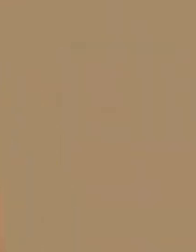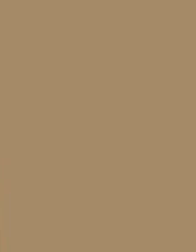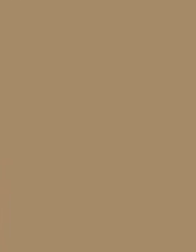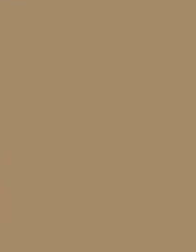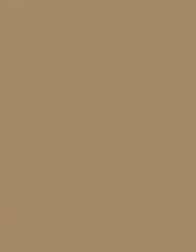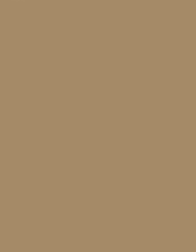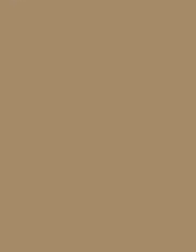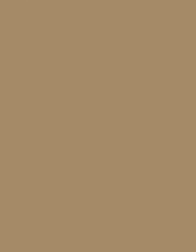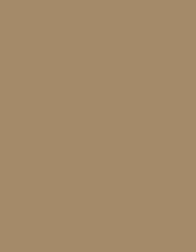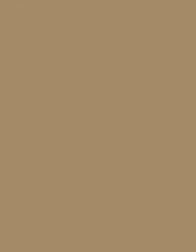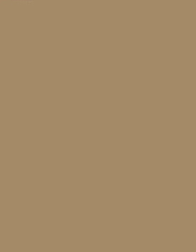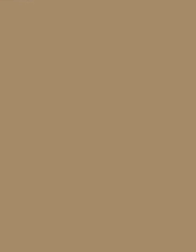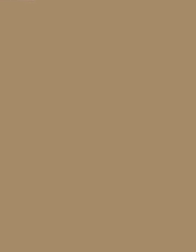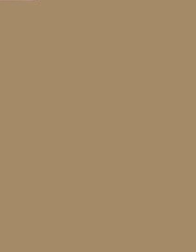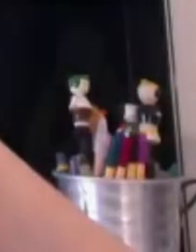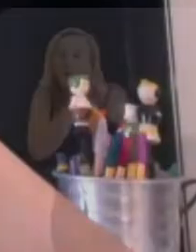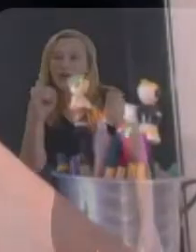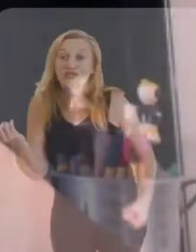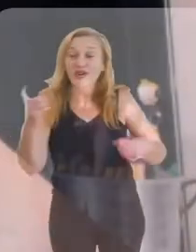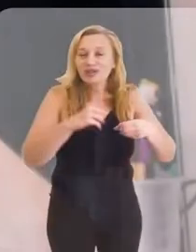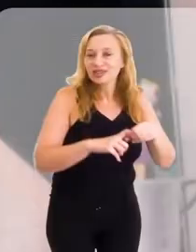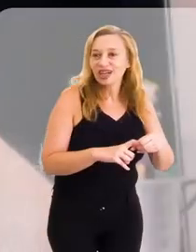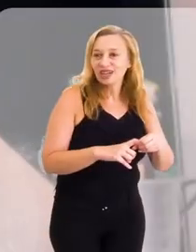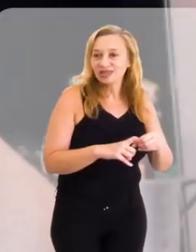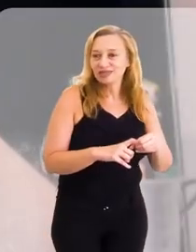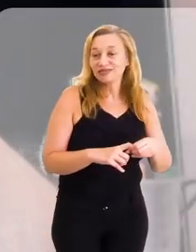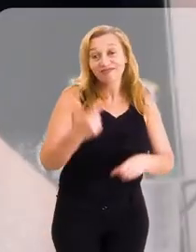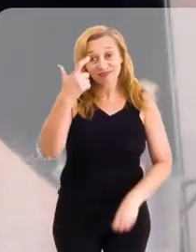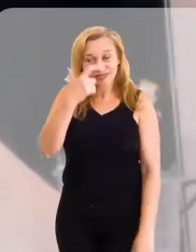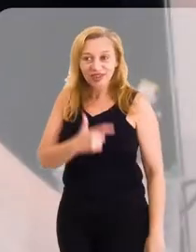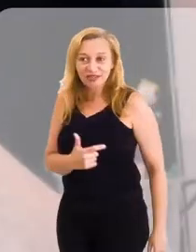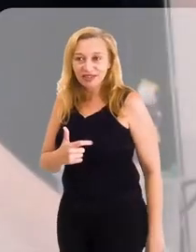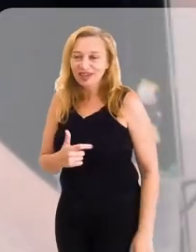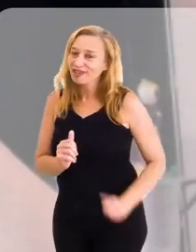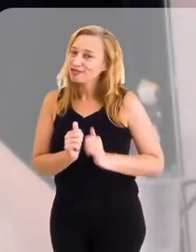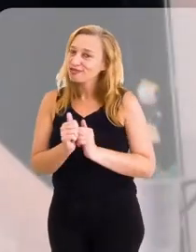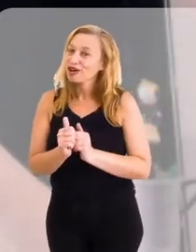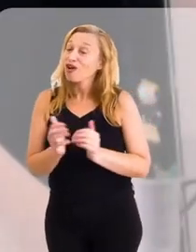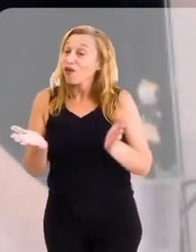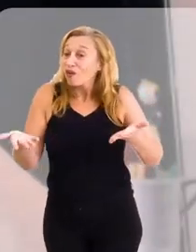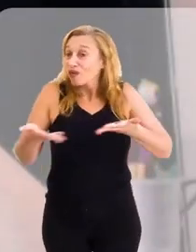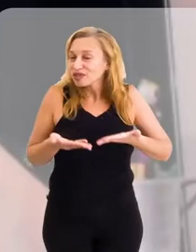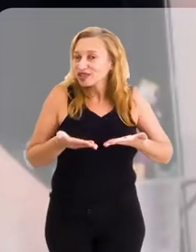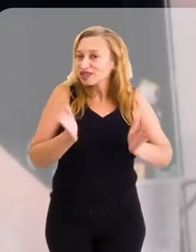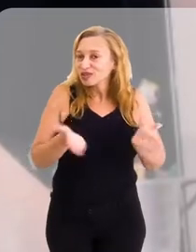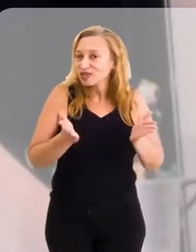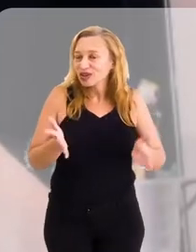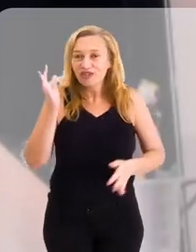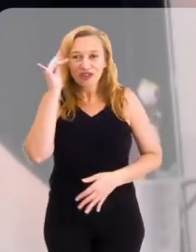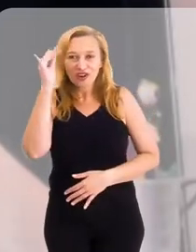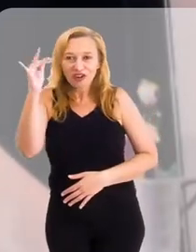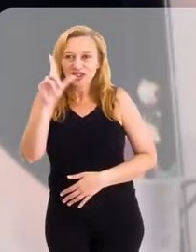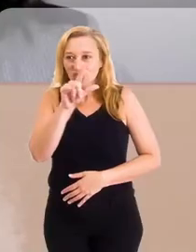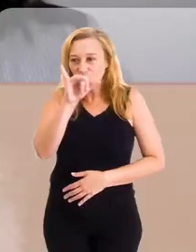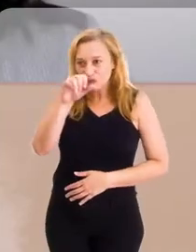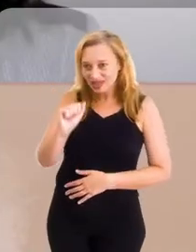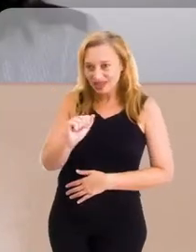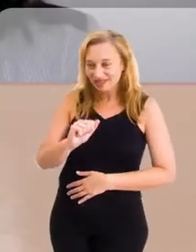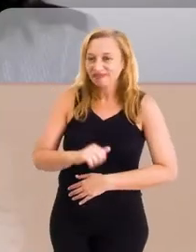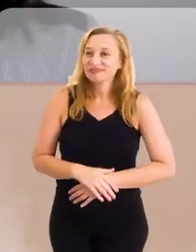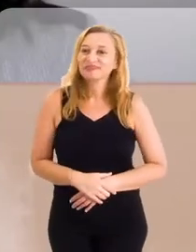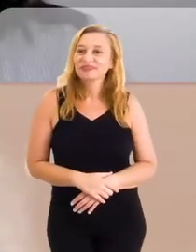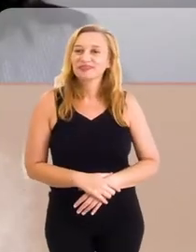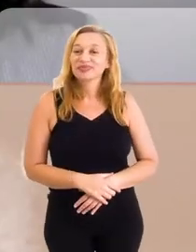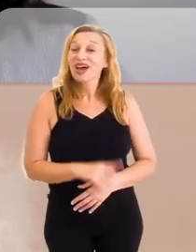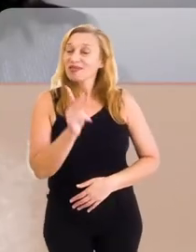G1 o Olá Voltamos com programa perfil e a convidada de hoje é a filósofa Lúcia